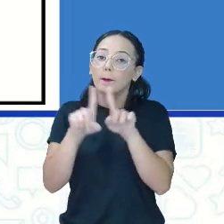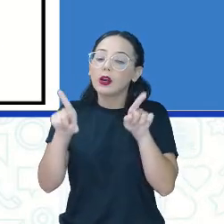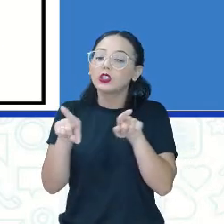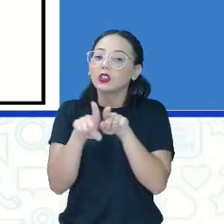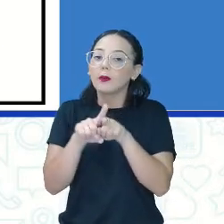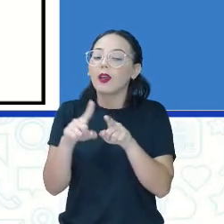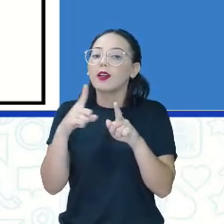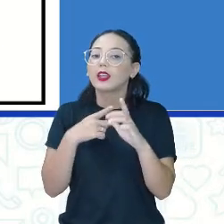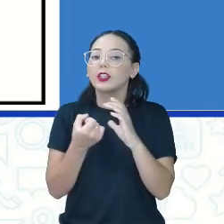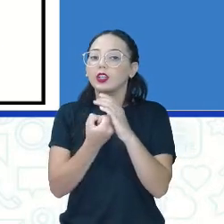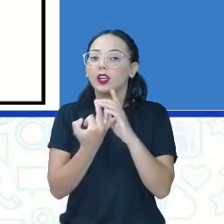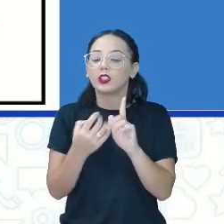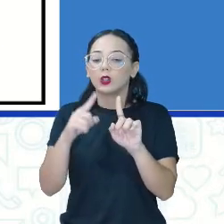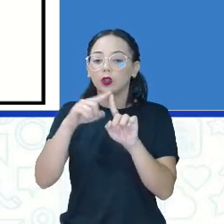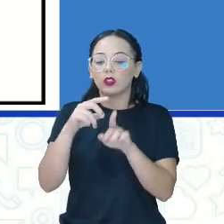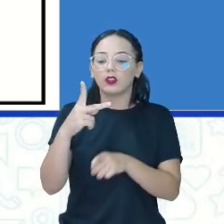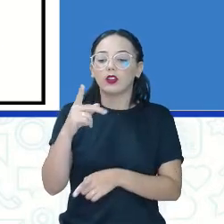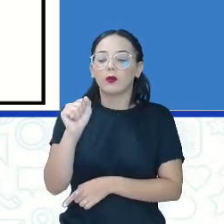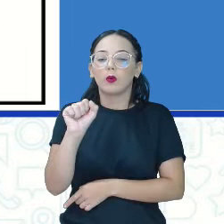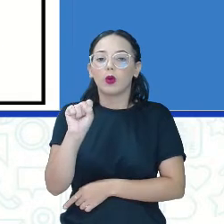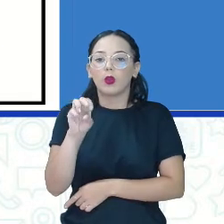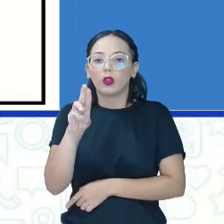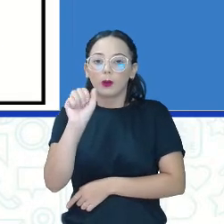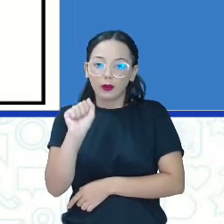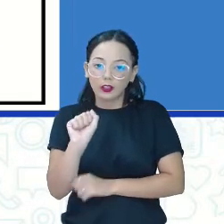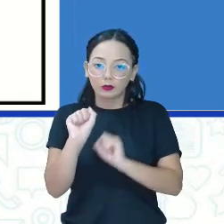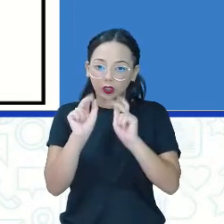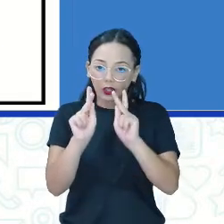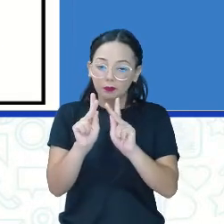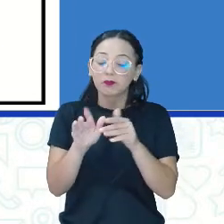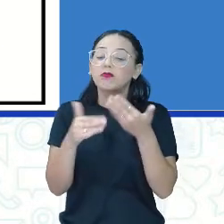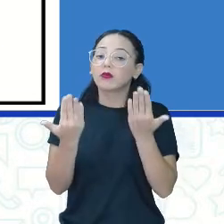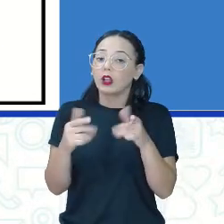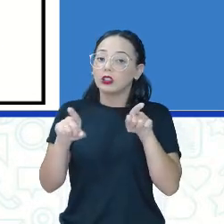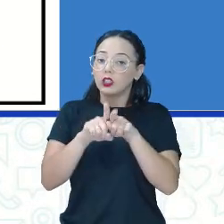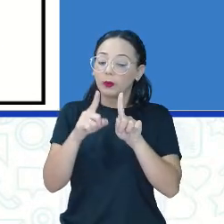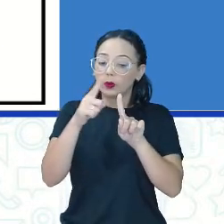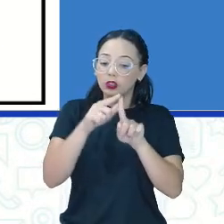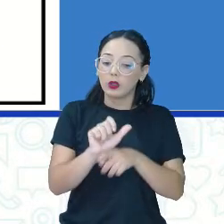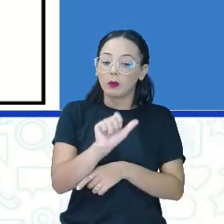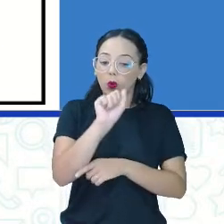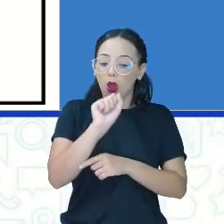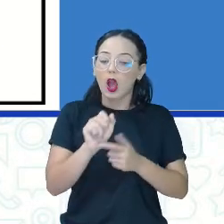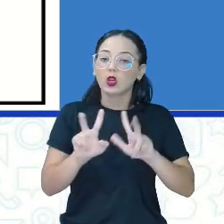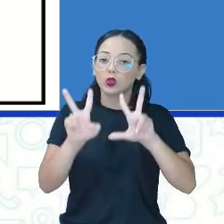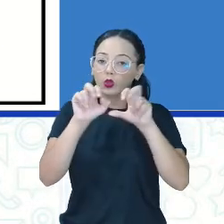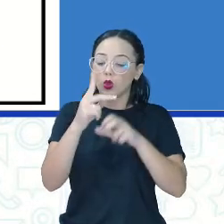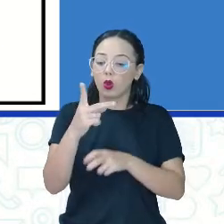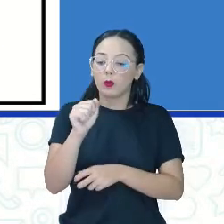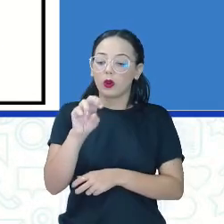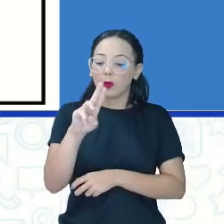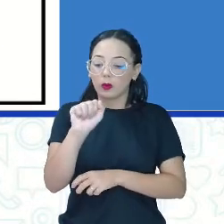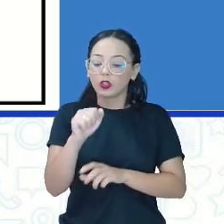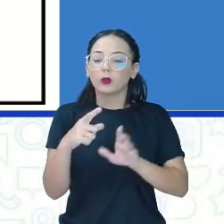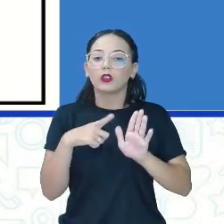as características do plasma, que é a aglutinina. Então, lá no A, em relação ao plasma, vão aparecer aí o A,